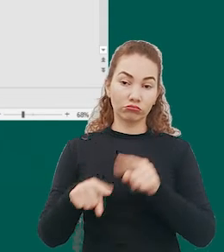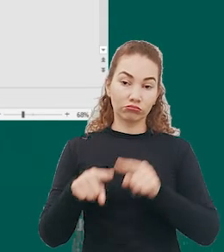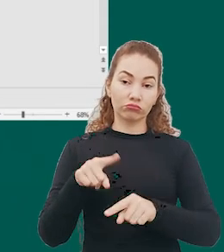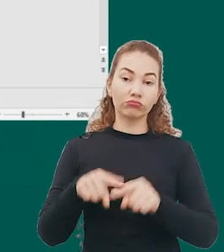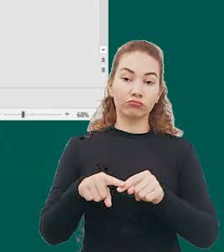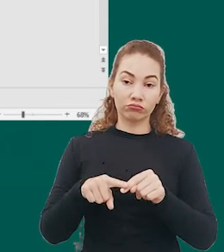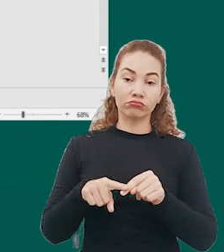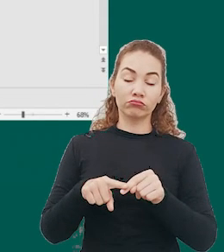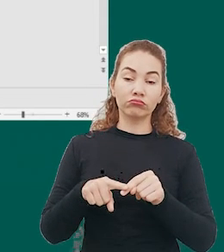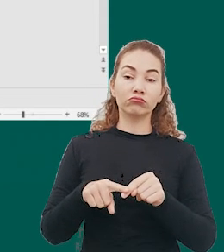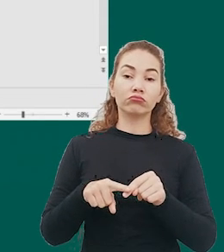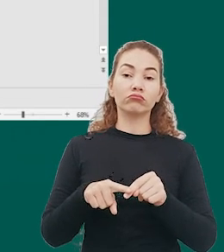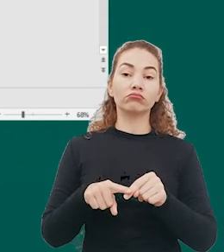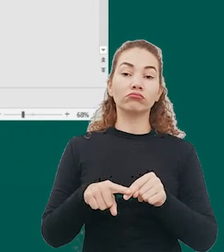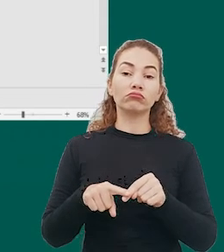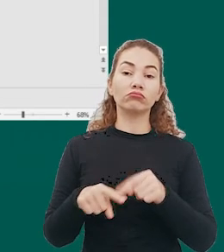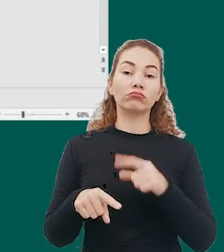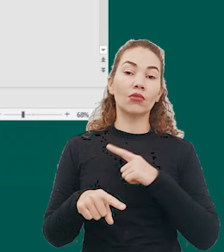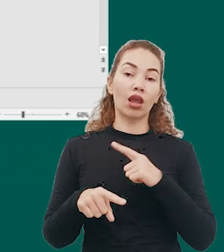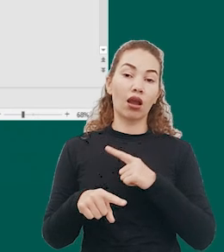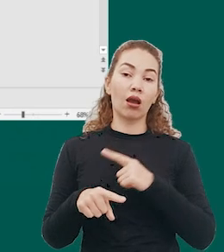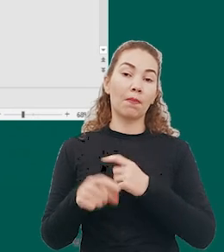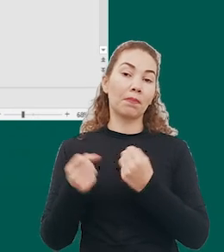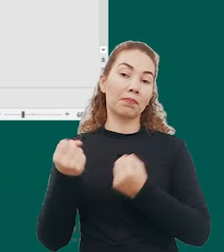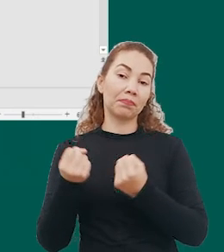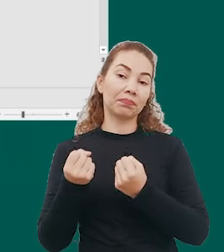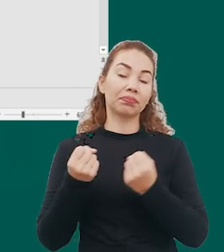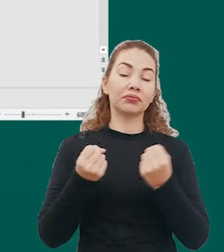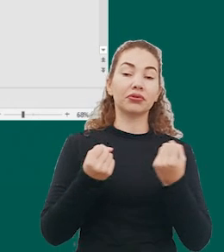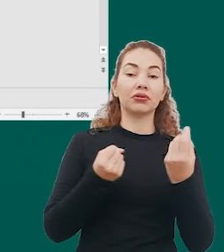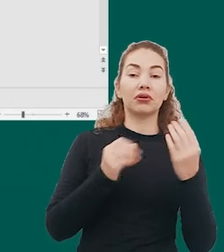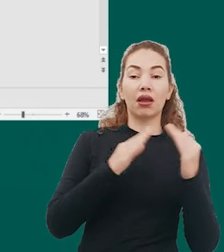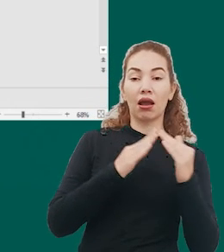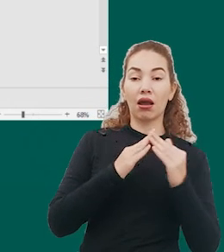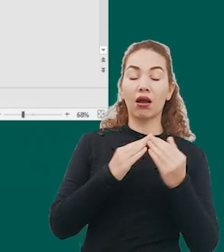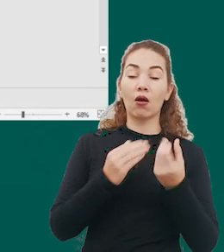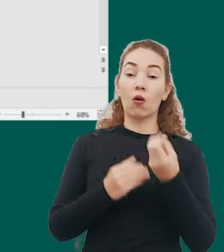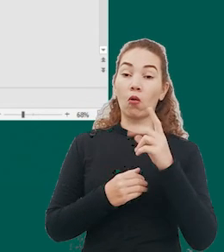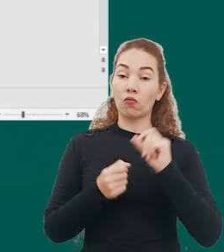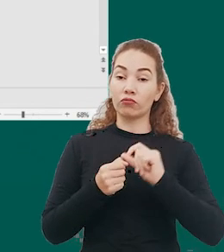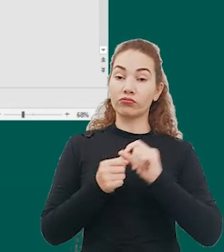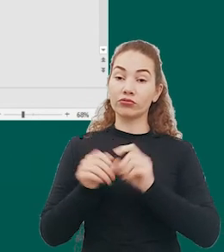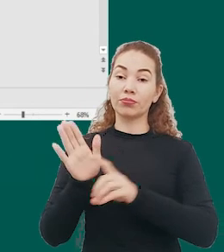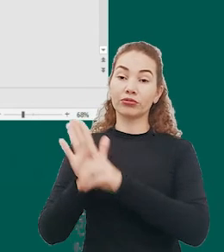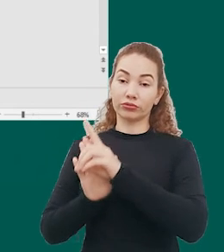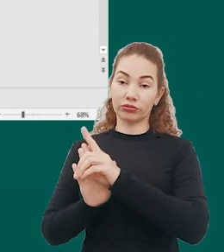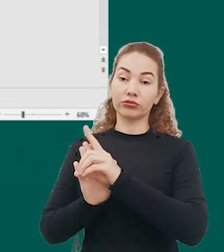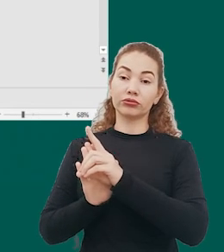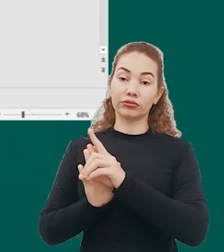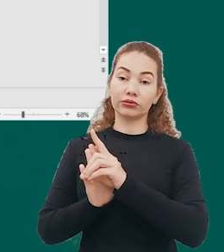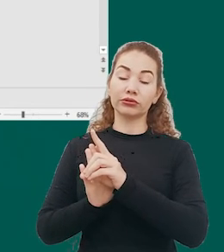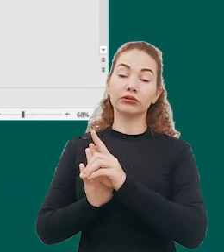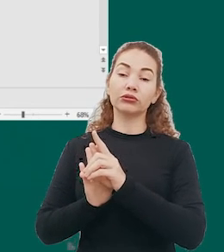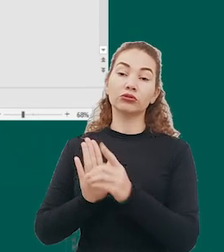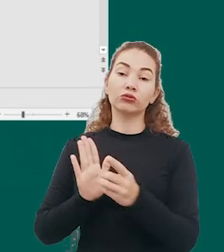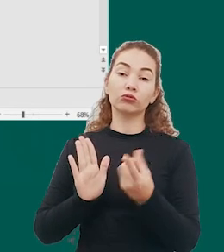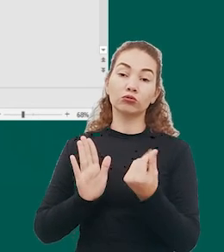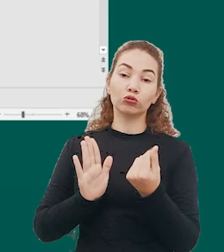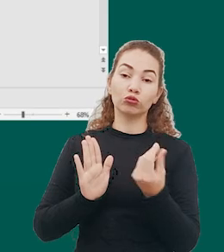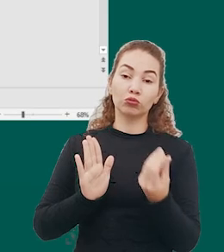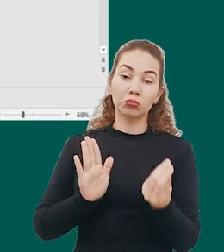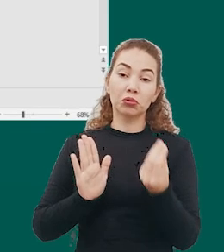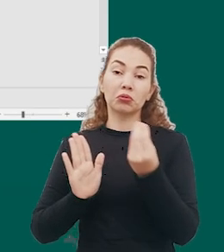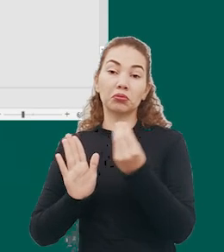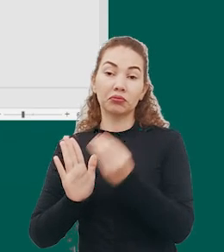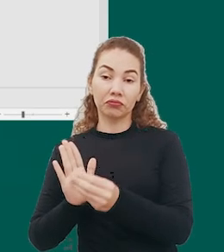imóvel, nós temos duas possibilidades. Ou nós colocamos a nossa declaração pelo valor que veio